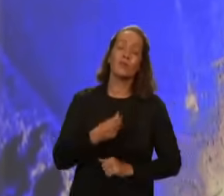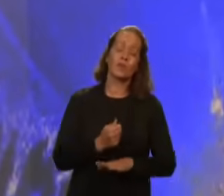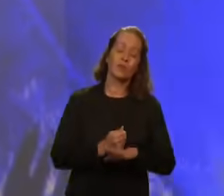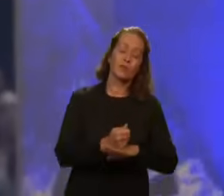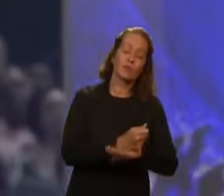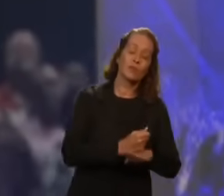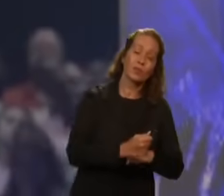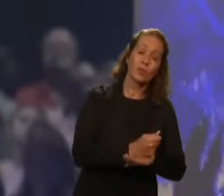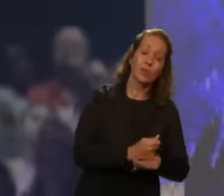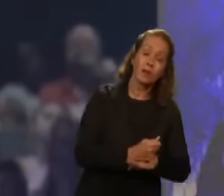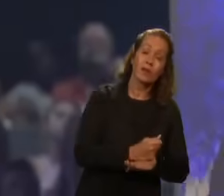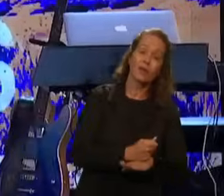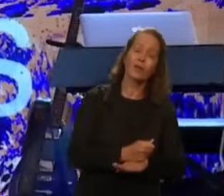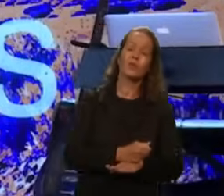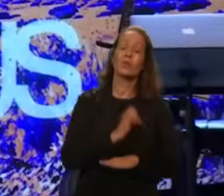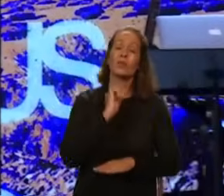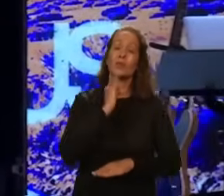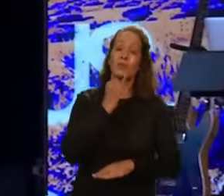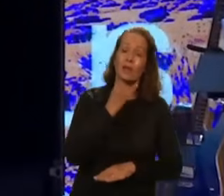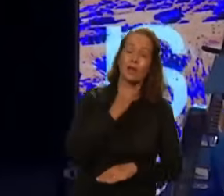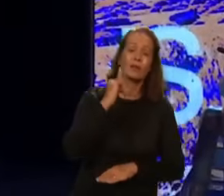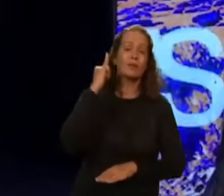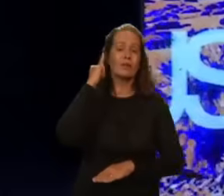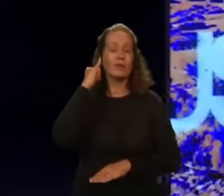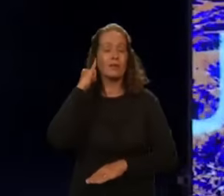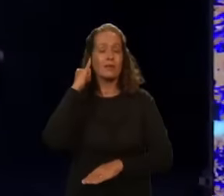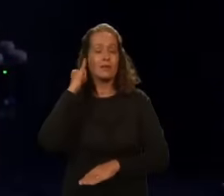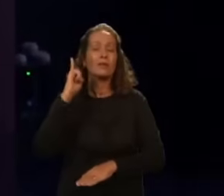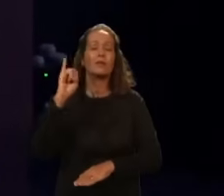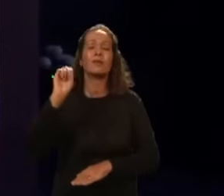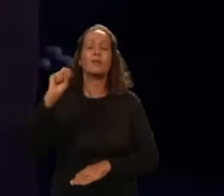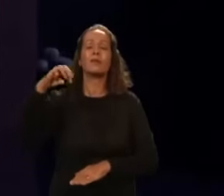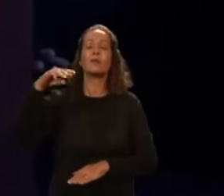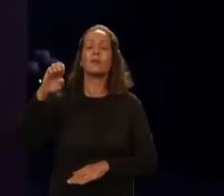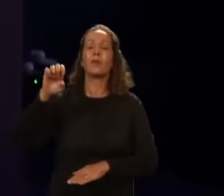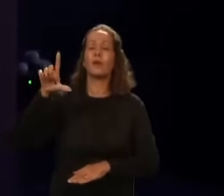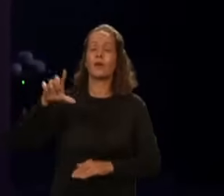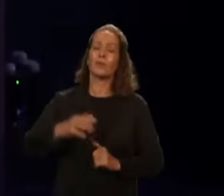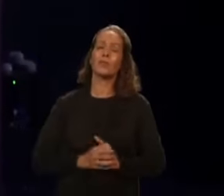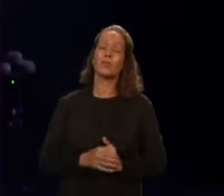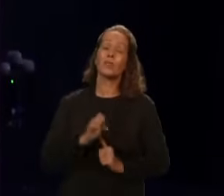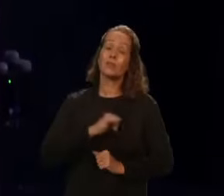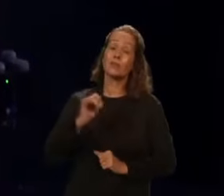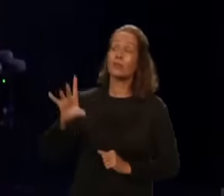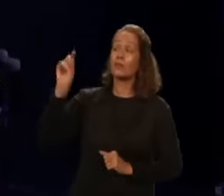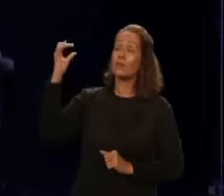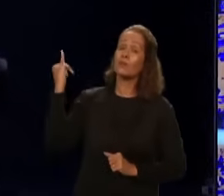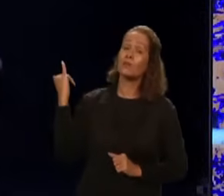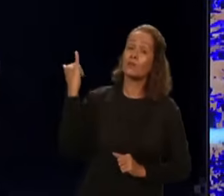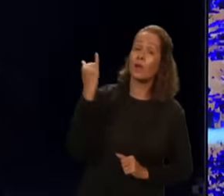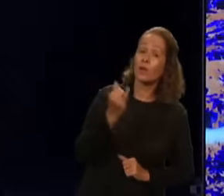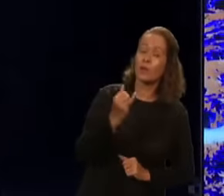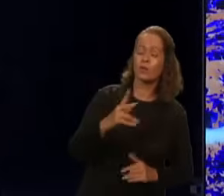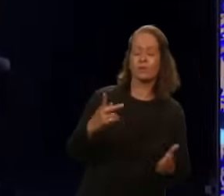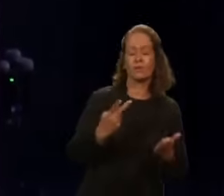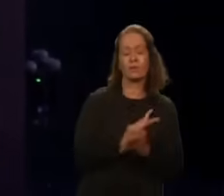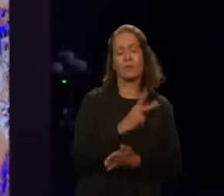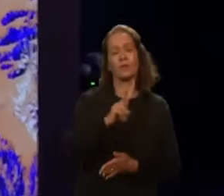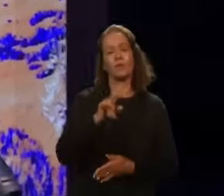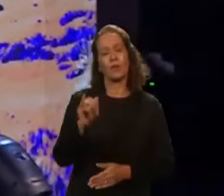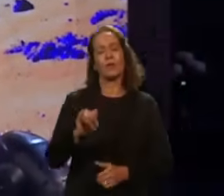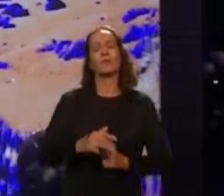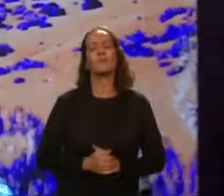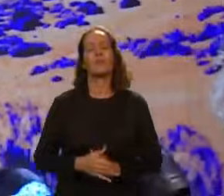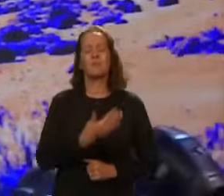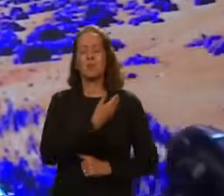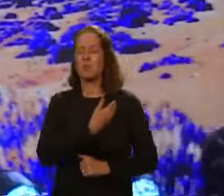Não tem que dar uma força para Deus, não tem que ajudá-lo. Se ele falou, vai acontecer. Pode ir